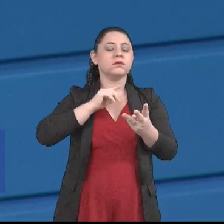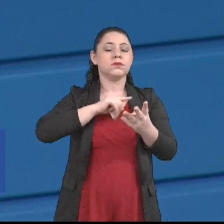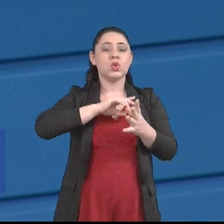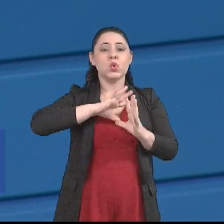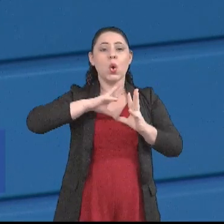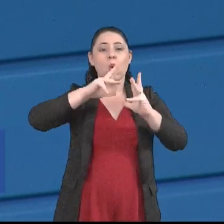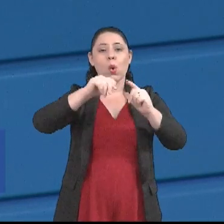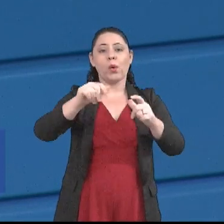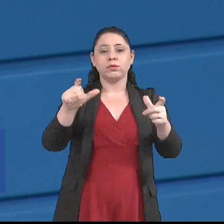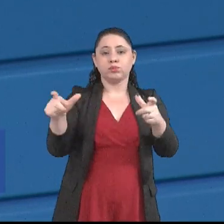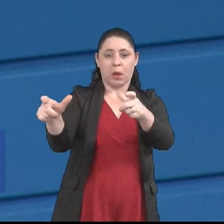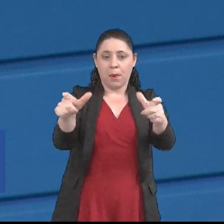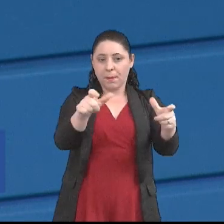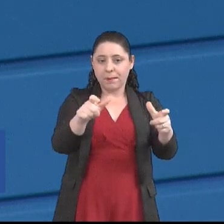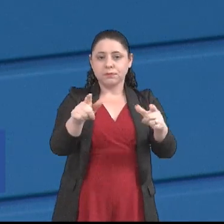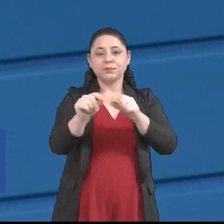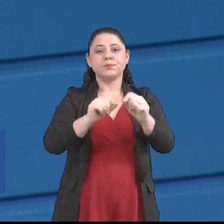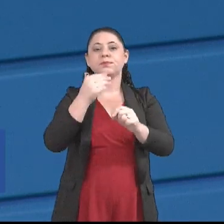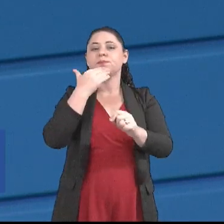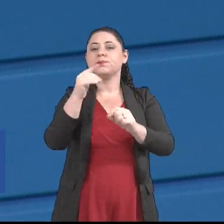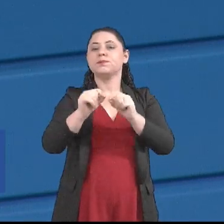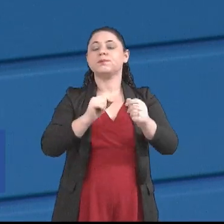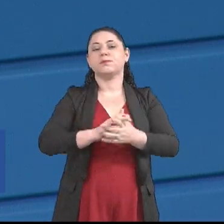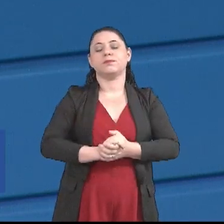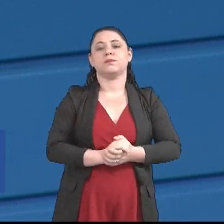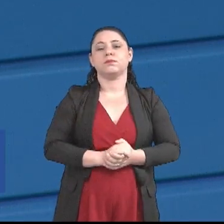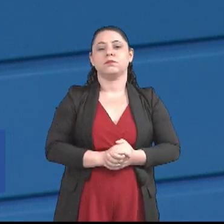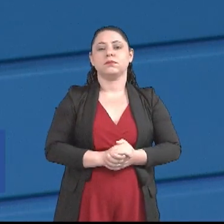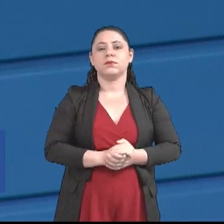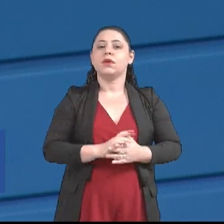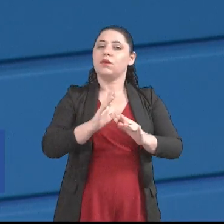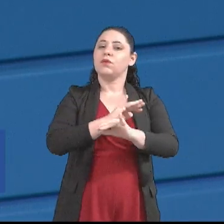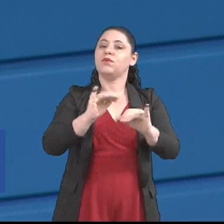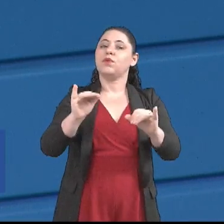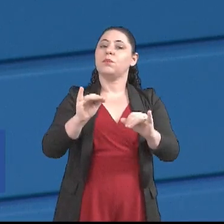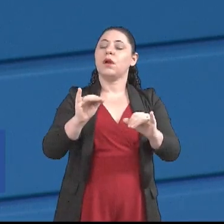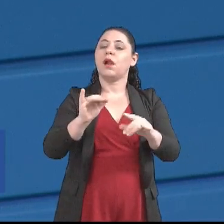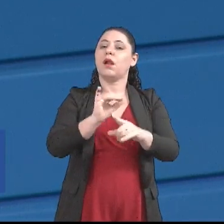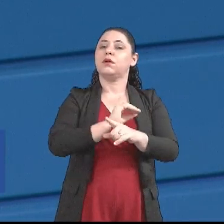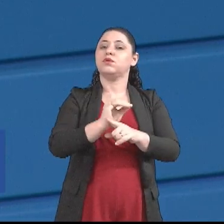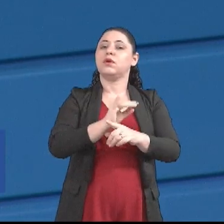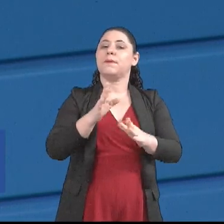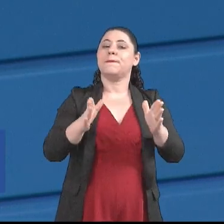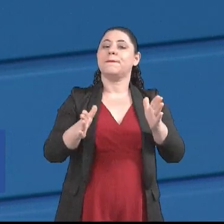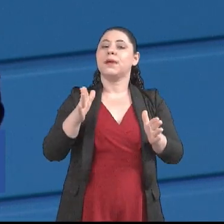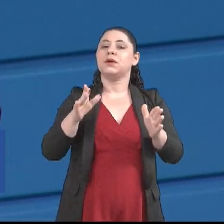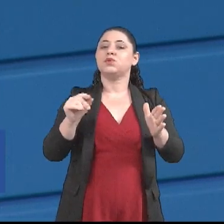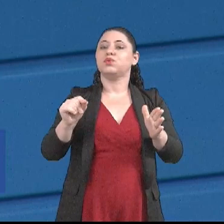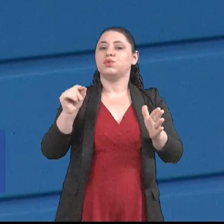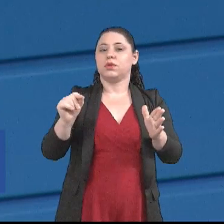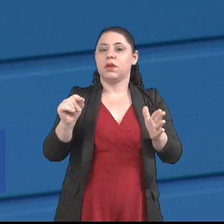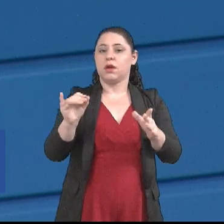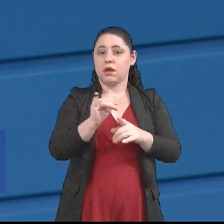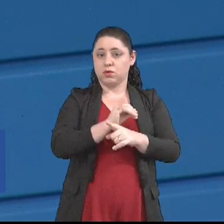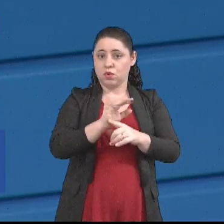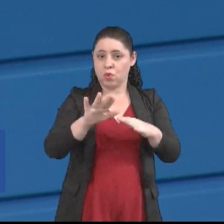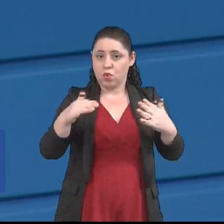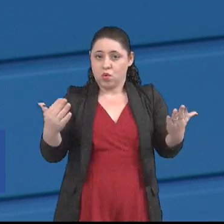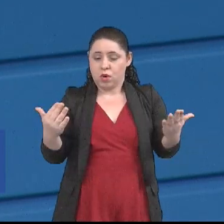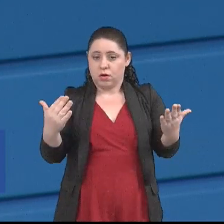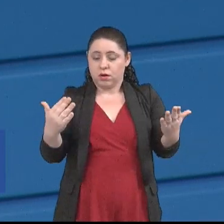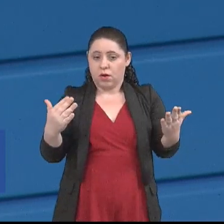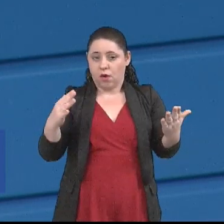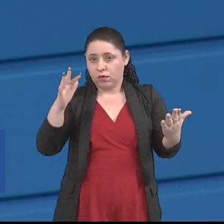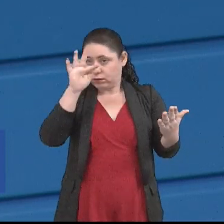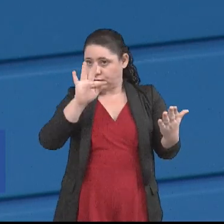Riedel, solicitando que sejam informadas as ações e prazos para a consecução das medidas tomadas pela